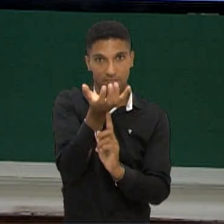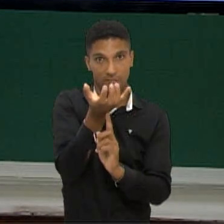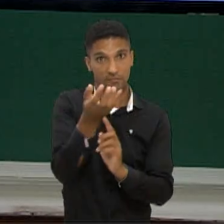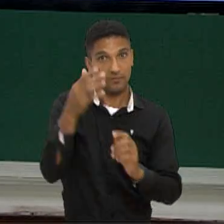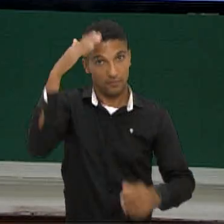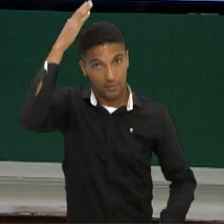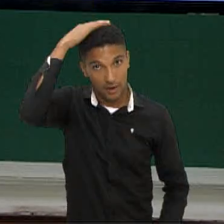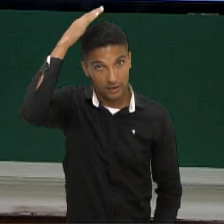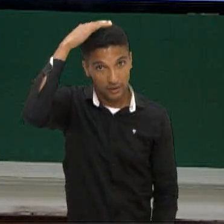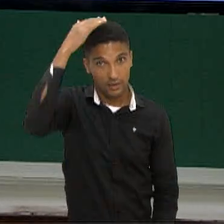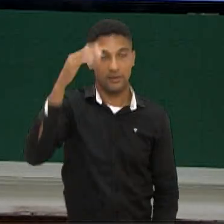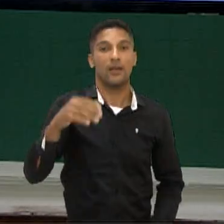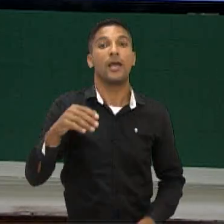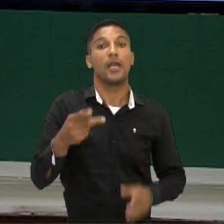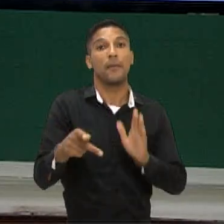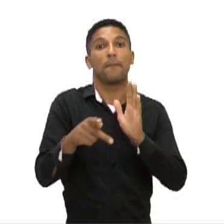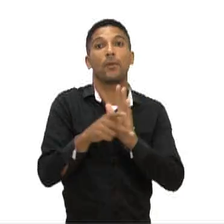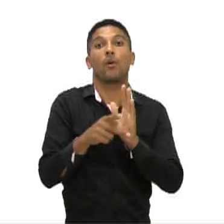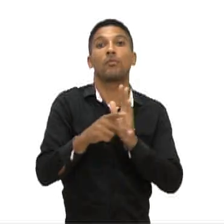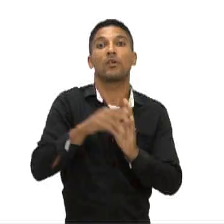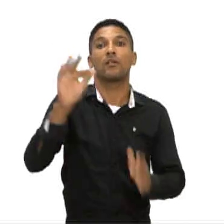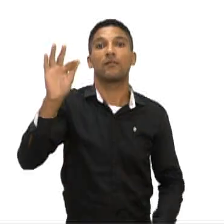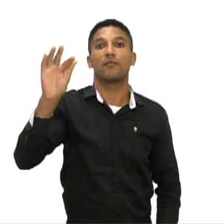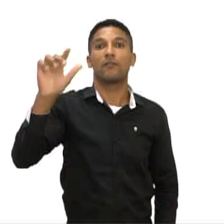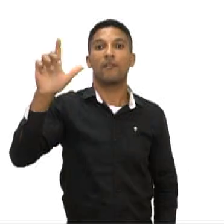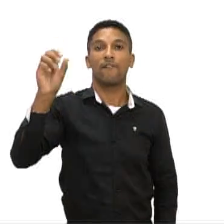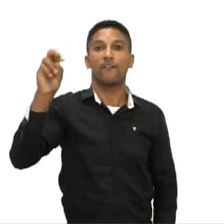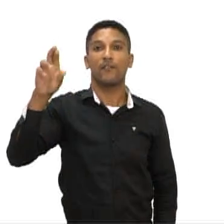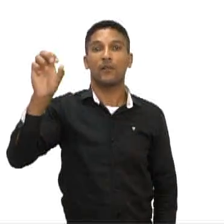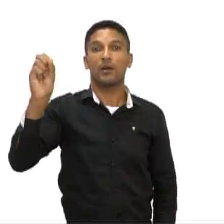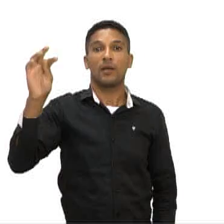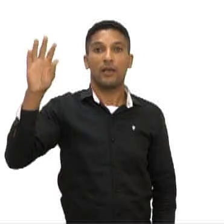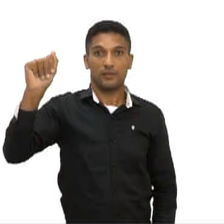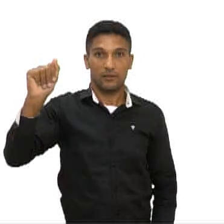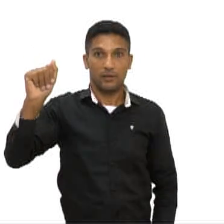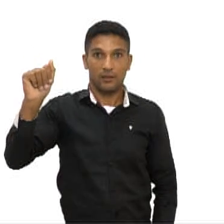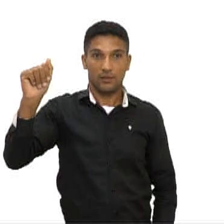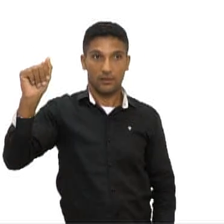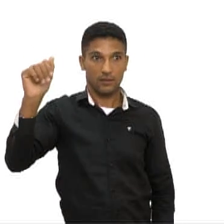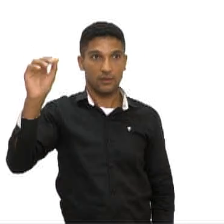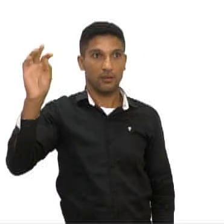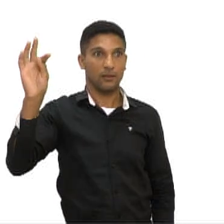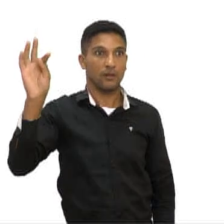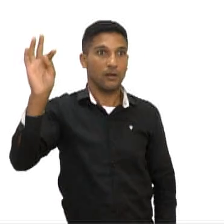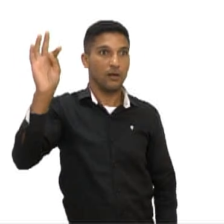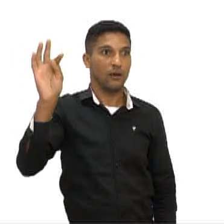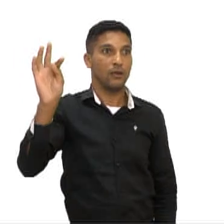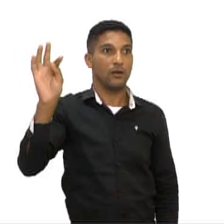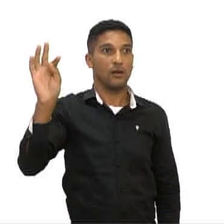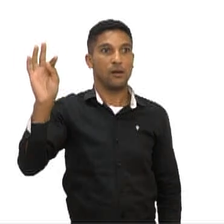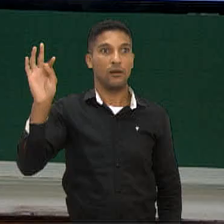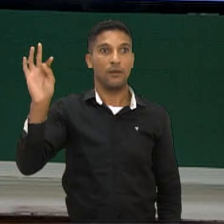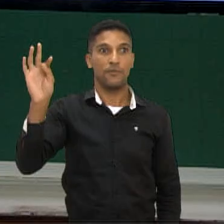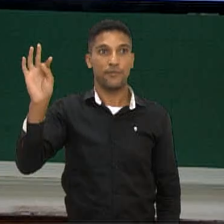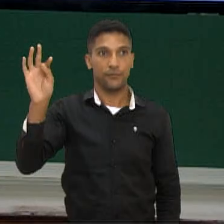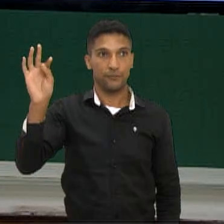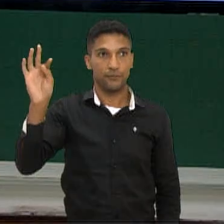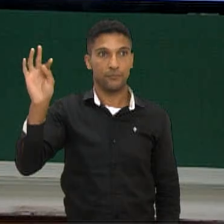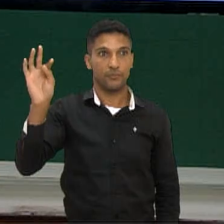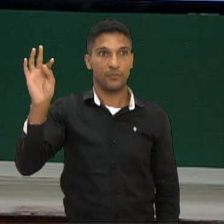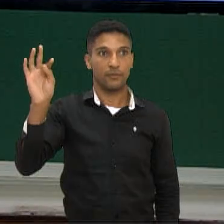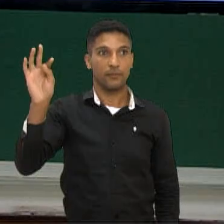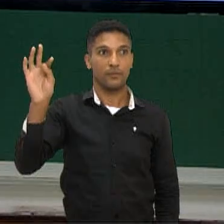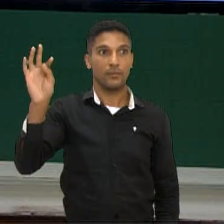Paraná, subtropical, e pode ser encontrada na região sul do Brasil. Região sul do Brasil, estados do Paraná,